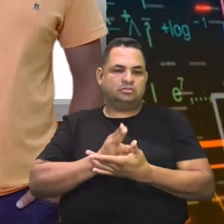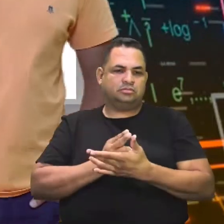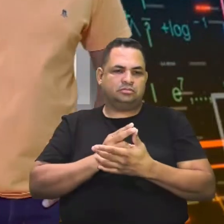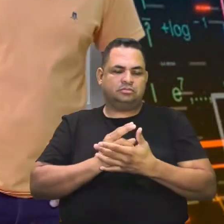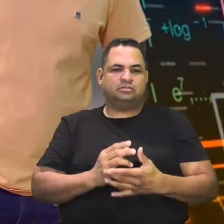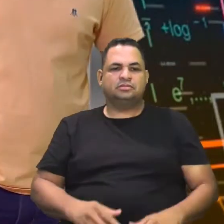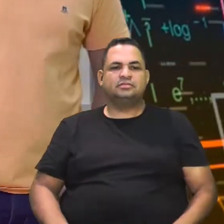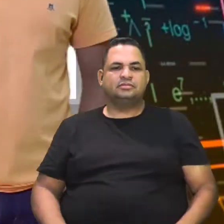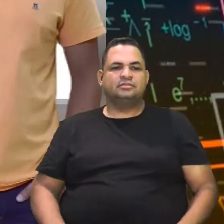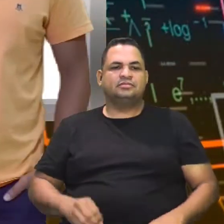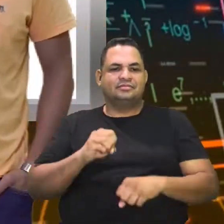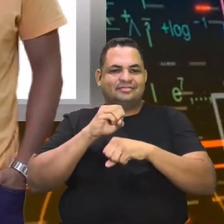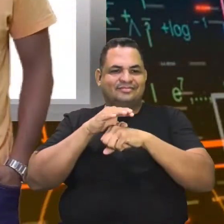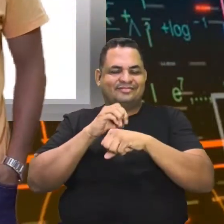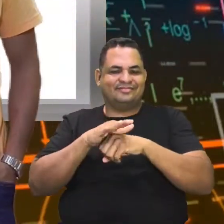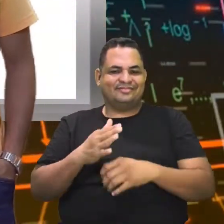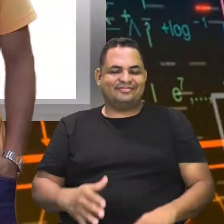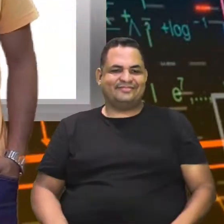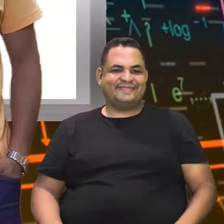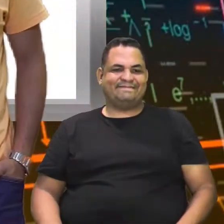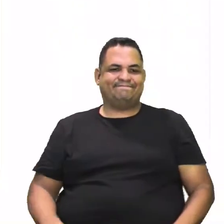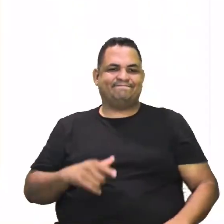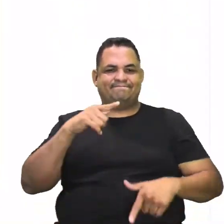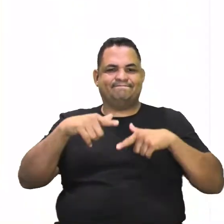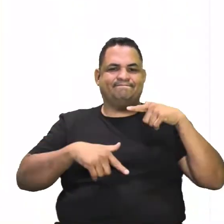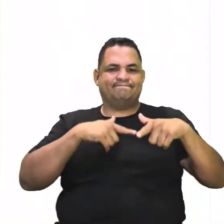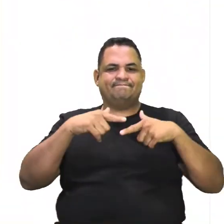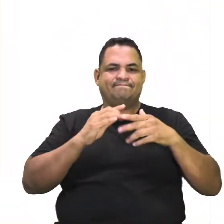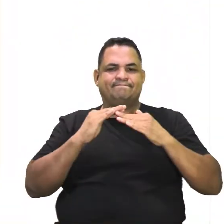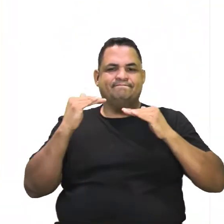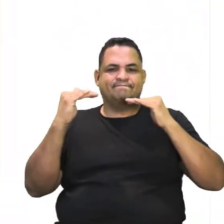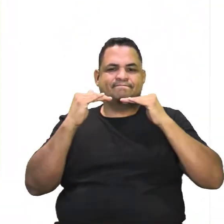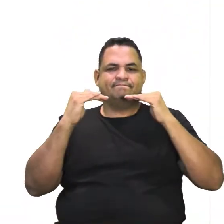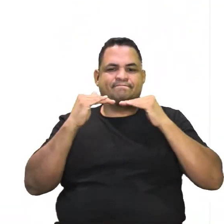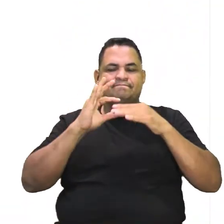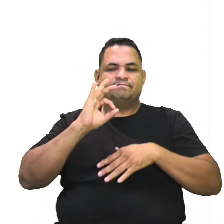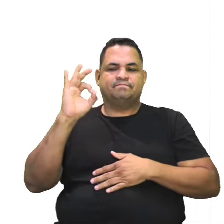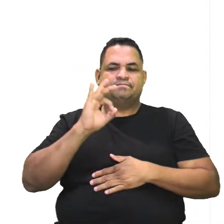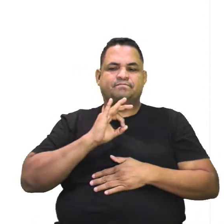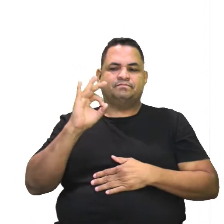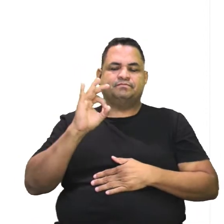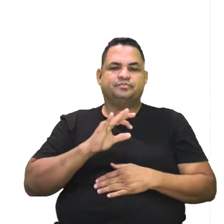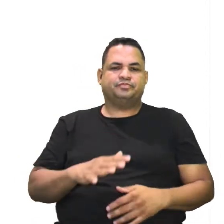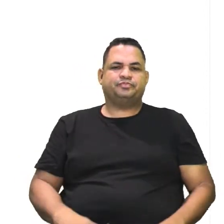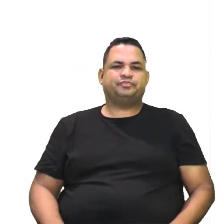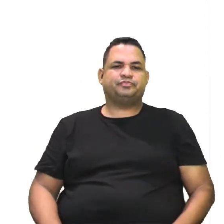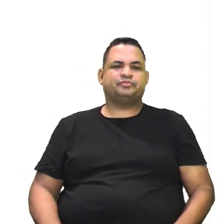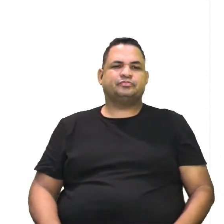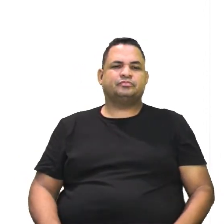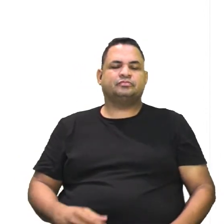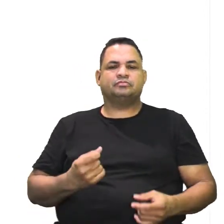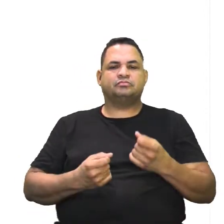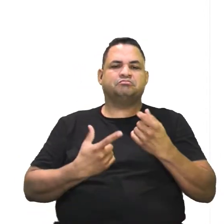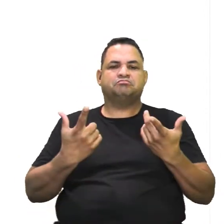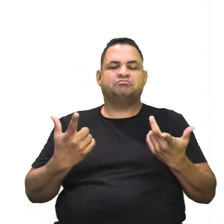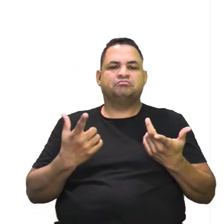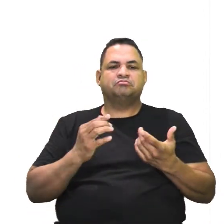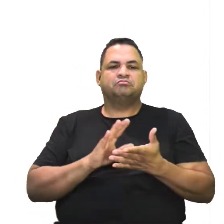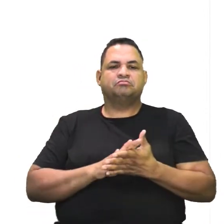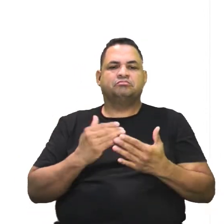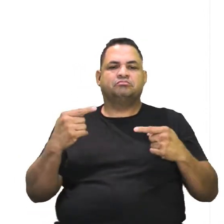iguais, tá? Perfeito. Fica a dica. Vamos lá, então. Trabalhando agora a equivalência de taxas. Vamos ver. Em algumas